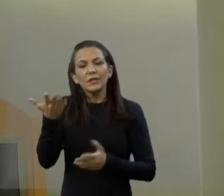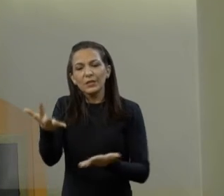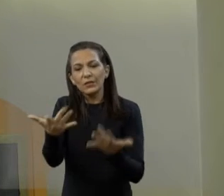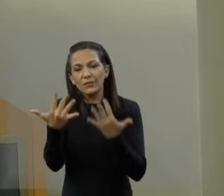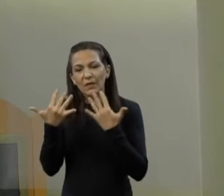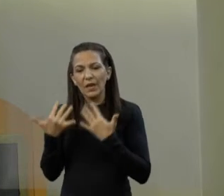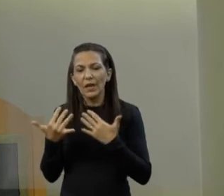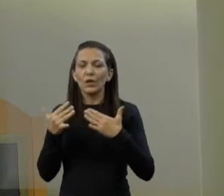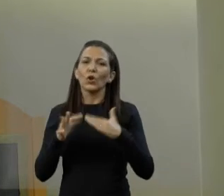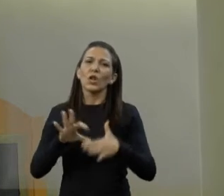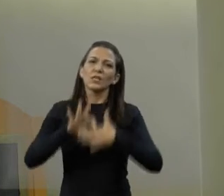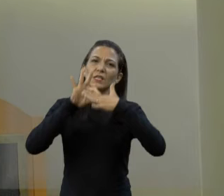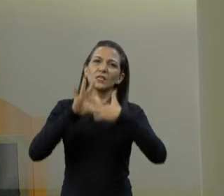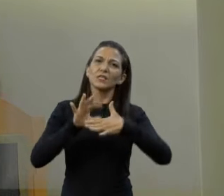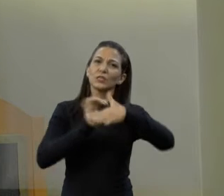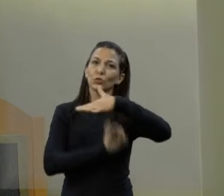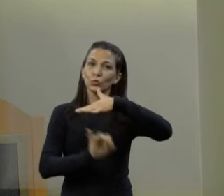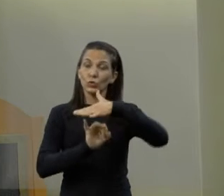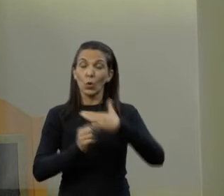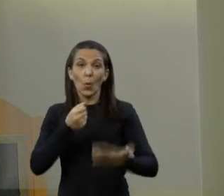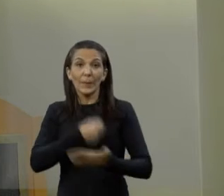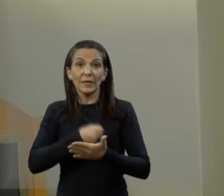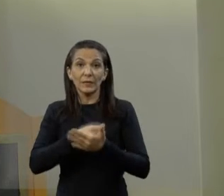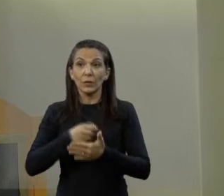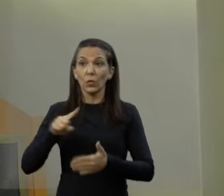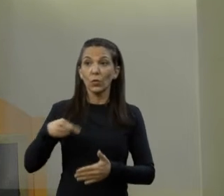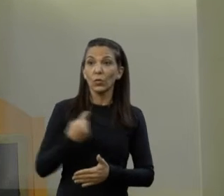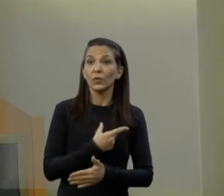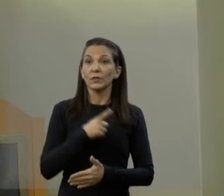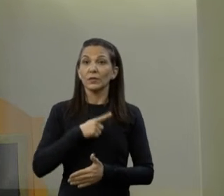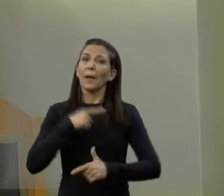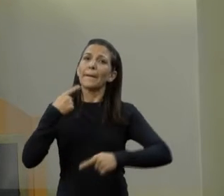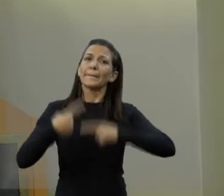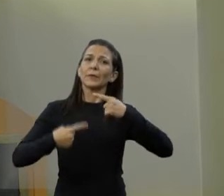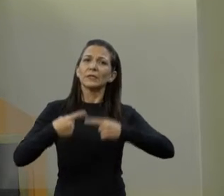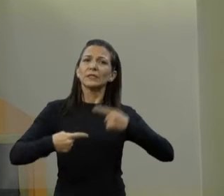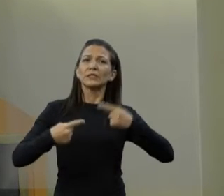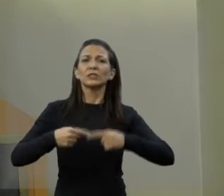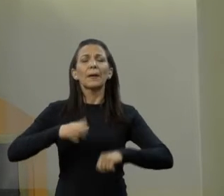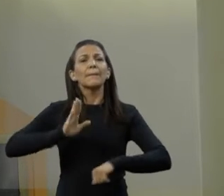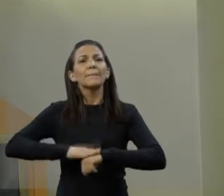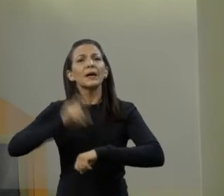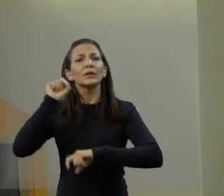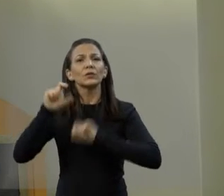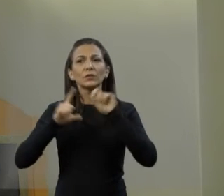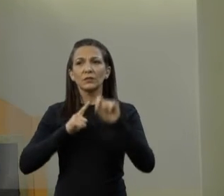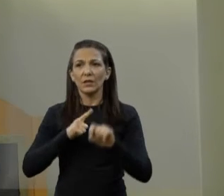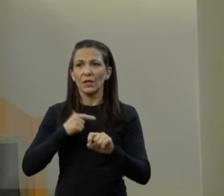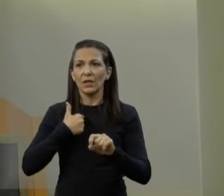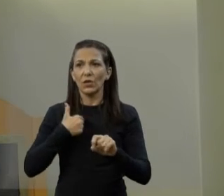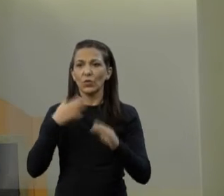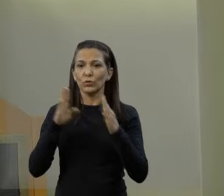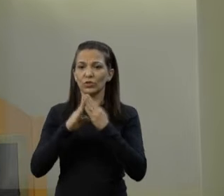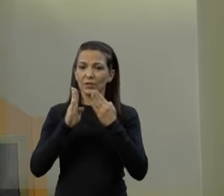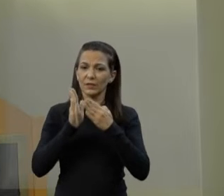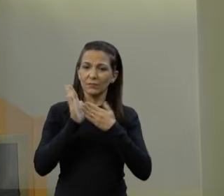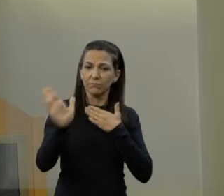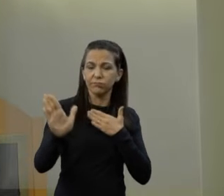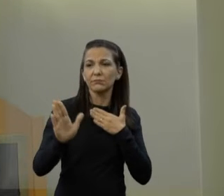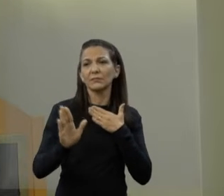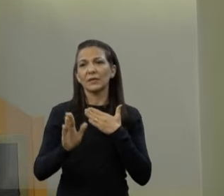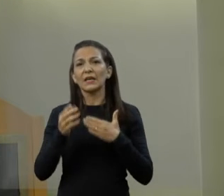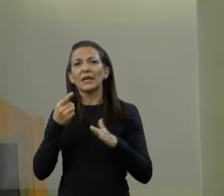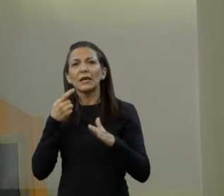lideranças das entidades Essa é nossa obrigação fazer uma política maior eu não saio mais de casa só para criticar